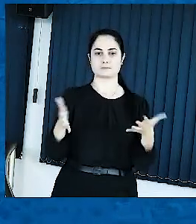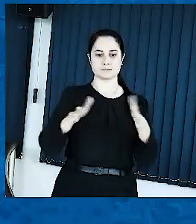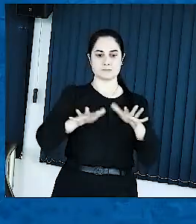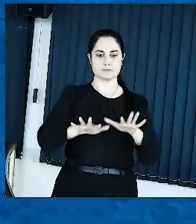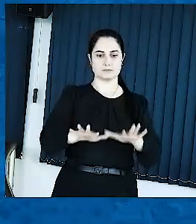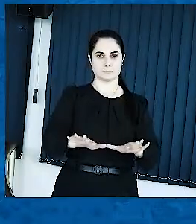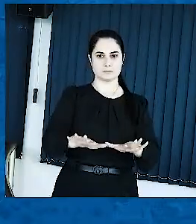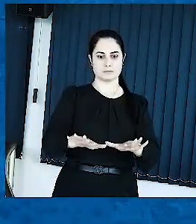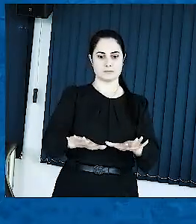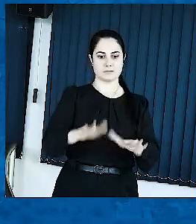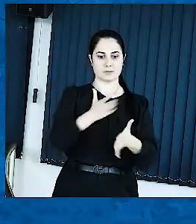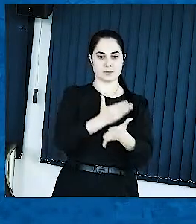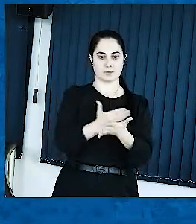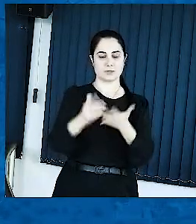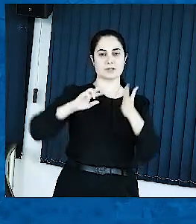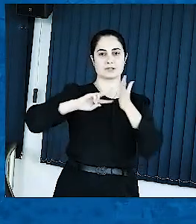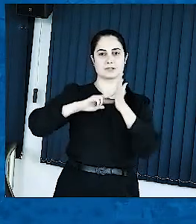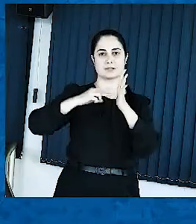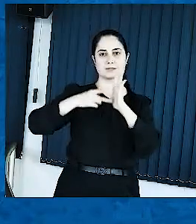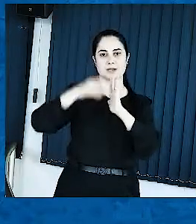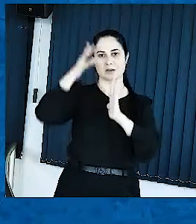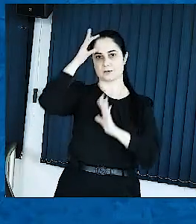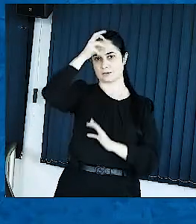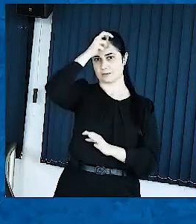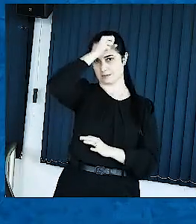Inclusão começa na compreensão.